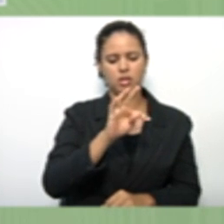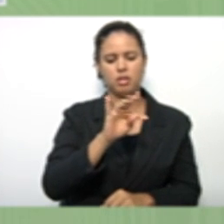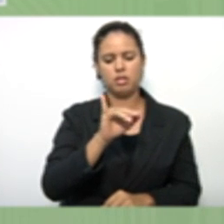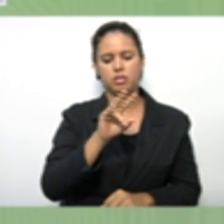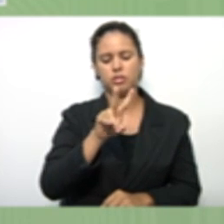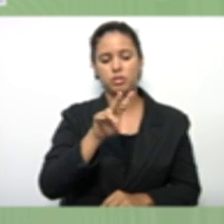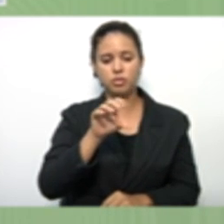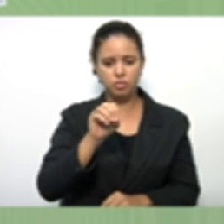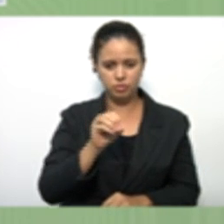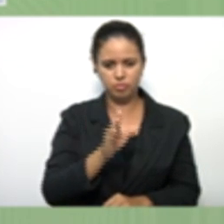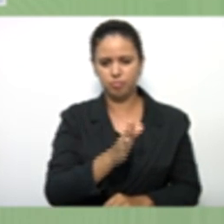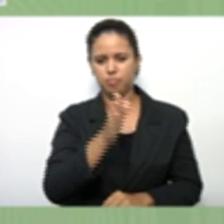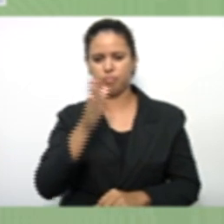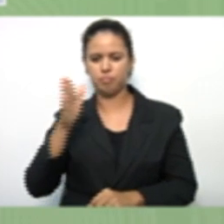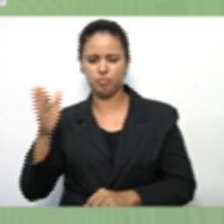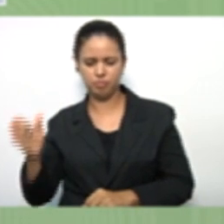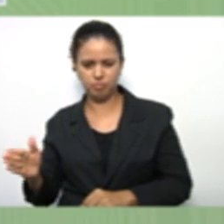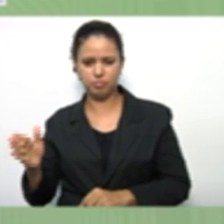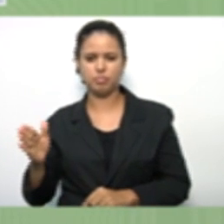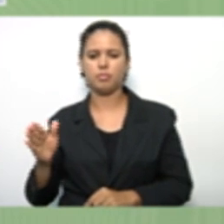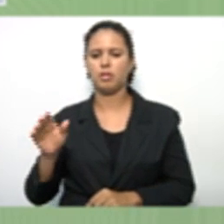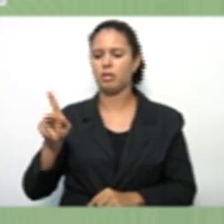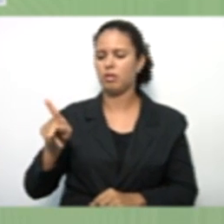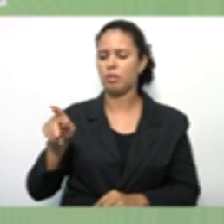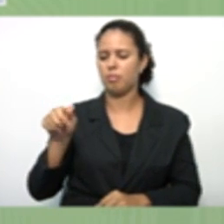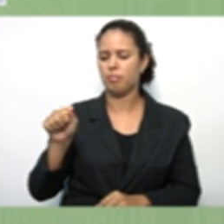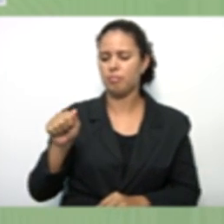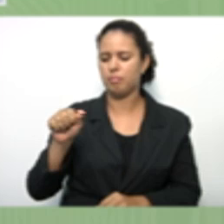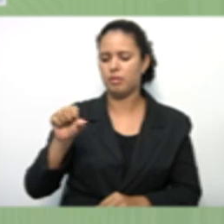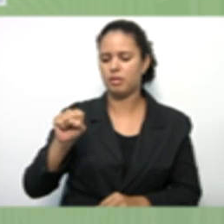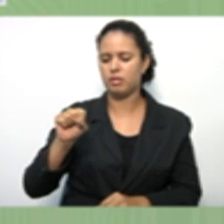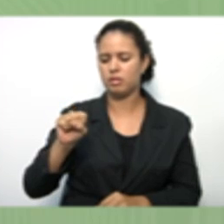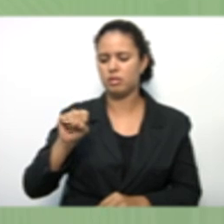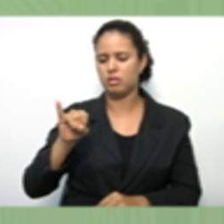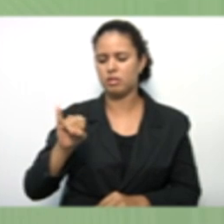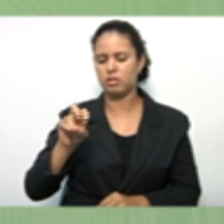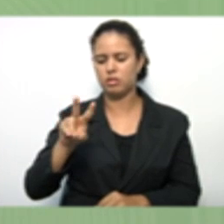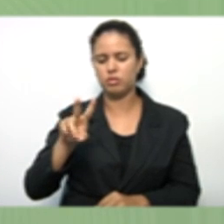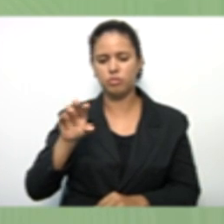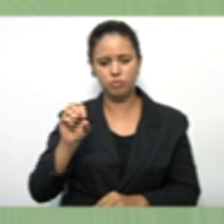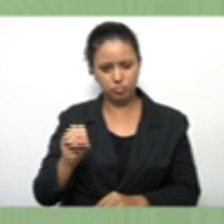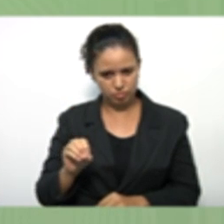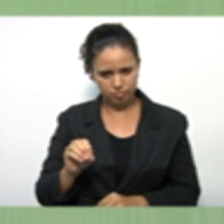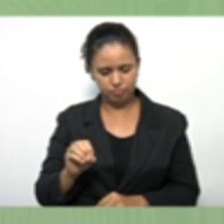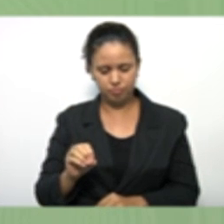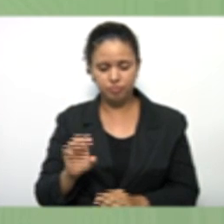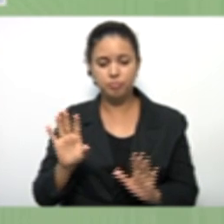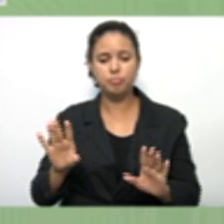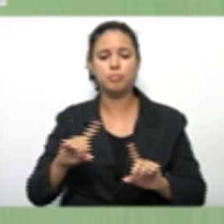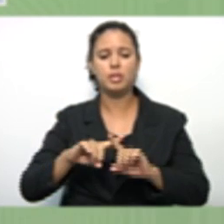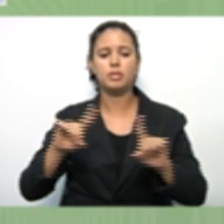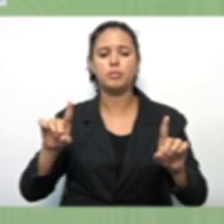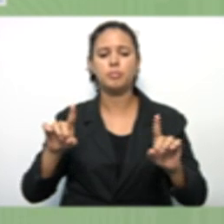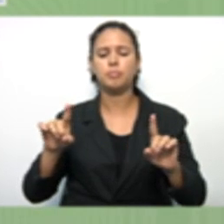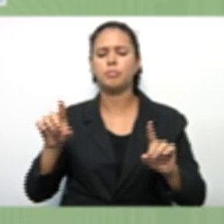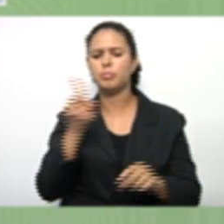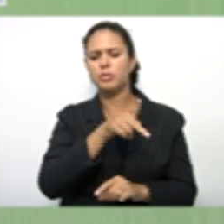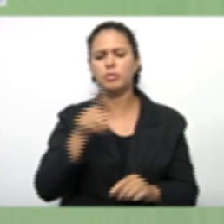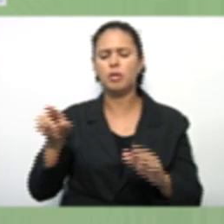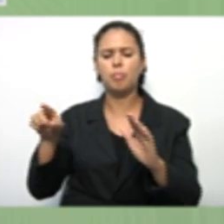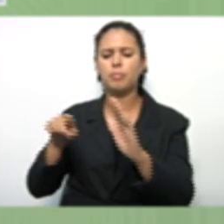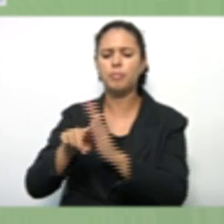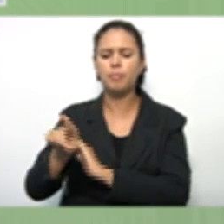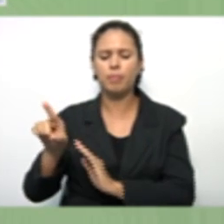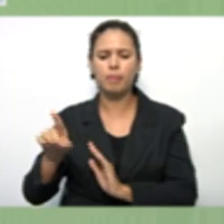direito fica o passivo. Mas isso a gente vai ver um pouco mais à frente. Professor, o que eu quero perguntar antes disso é o seguinte: para quem